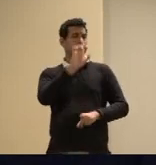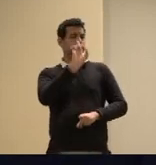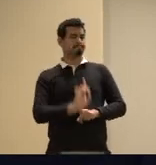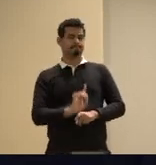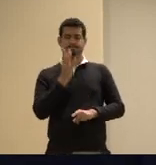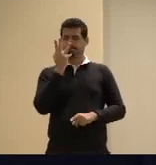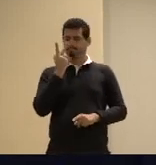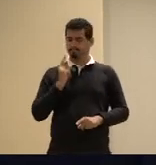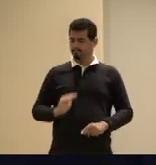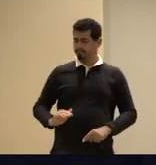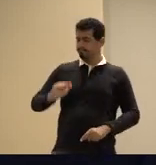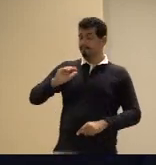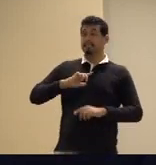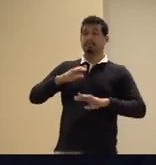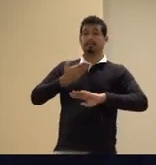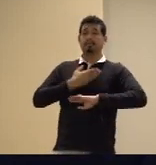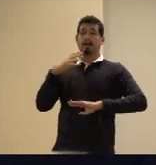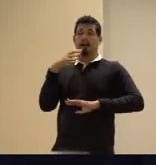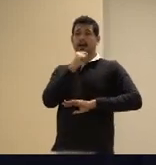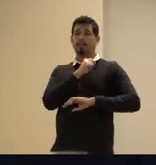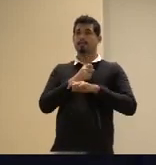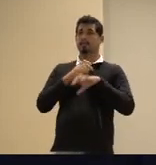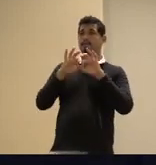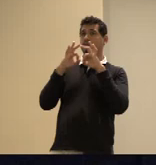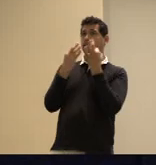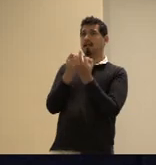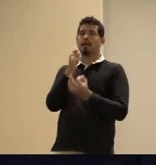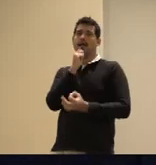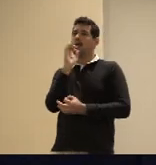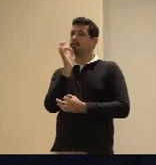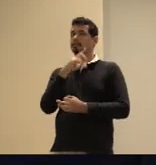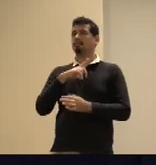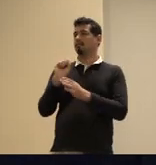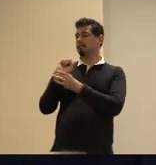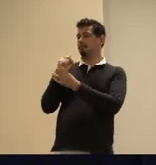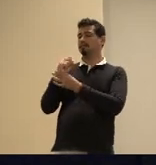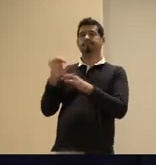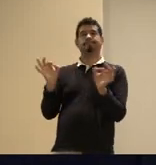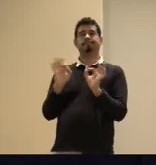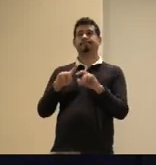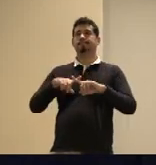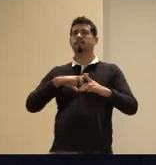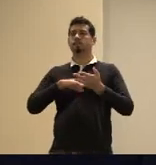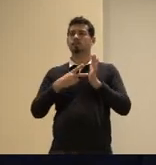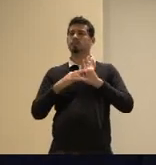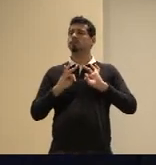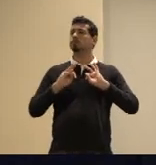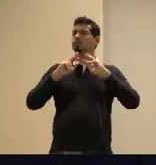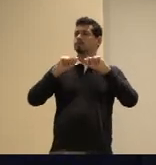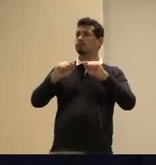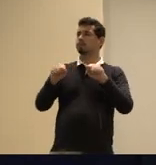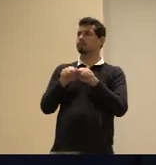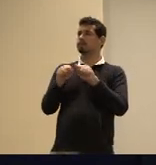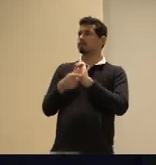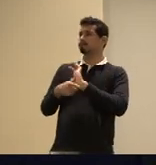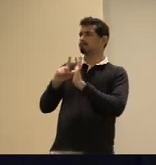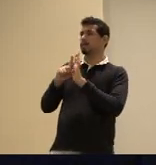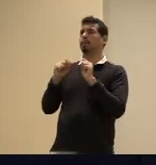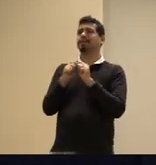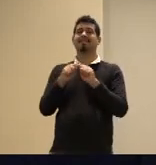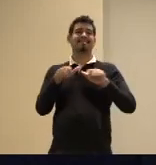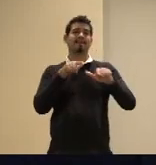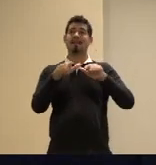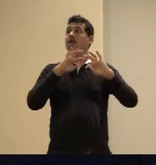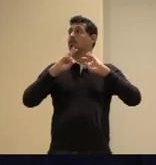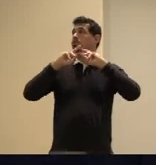que aquela situação momentânea da família não esteja garantindo. Então, isso tudo tem que ser uma questão prévia, não para ser trabalhado